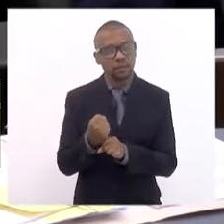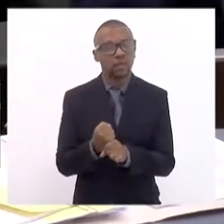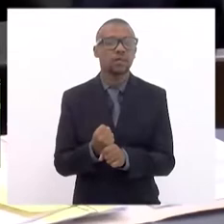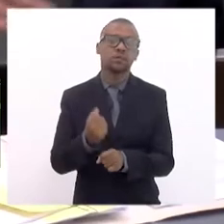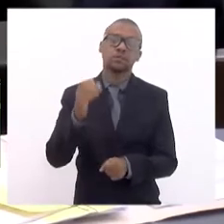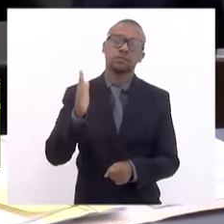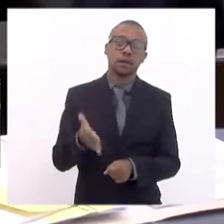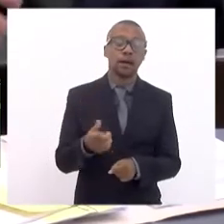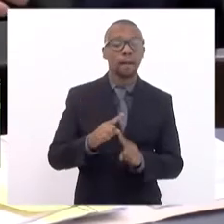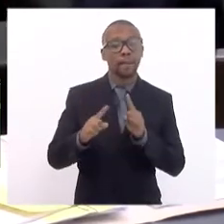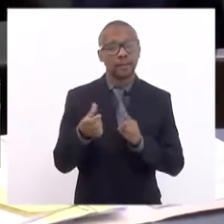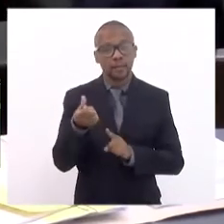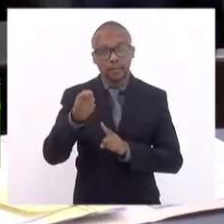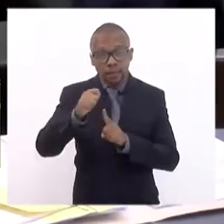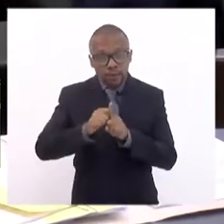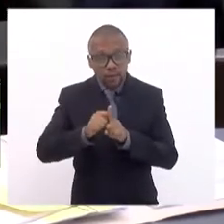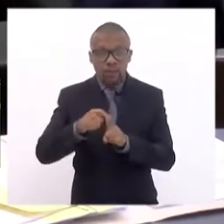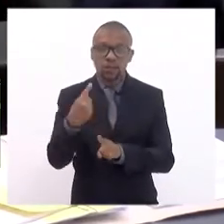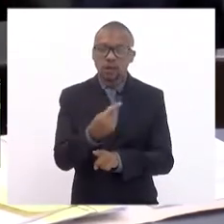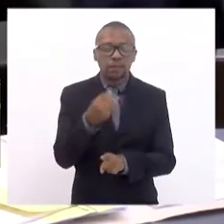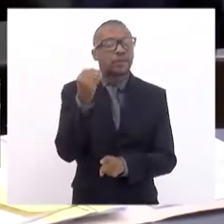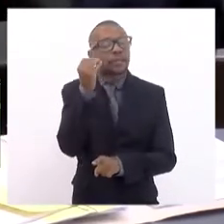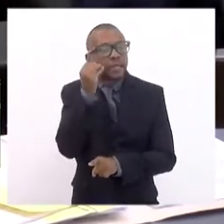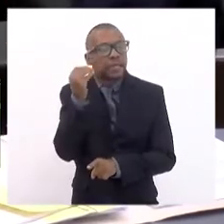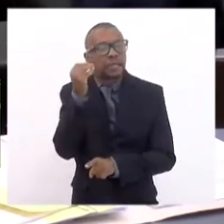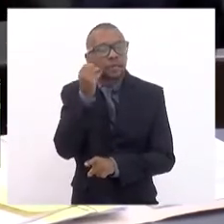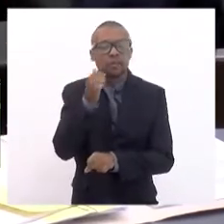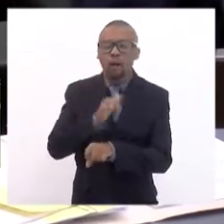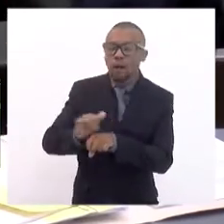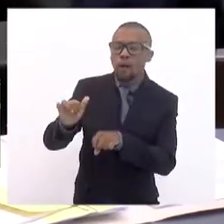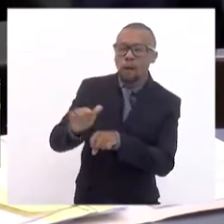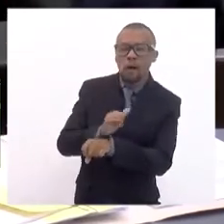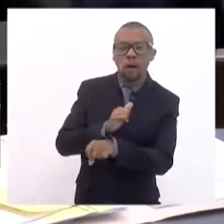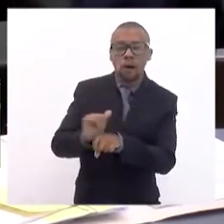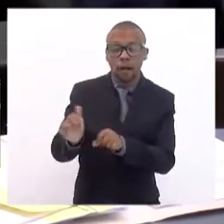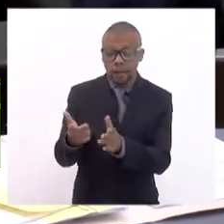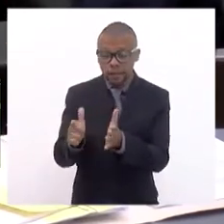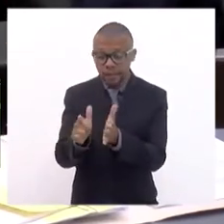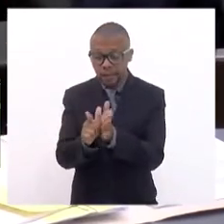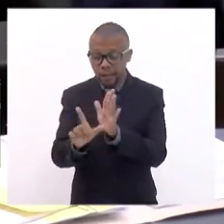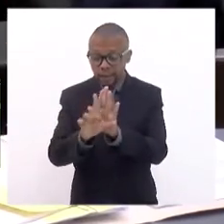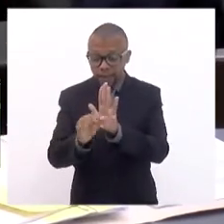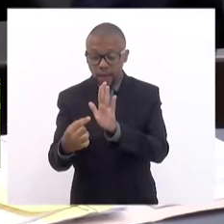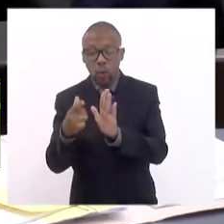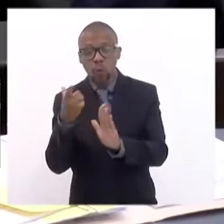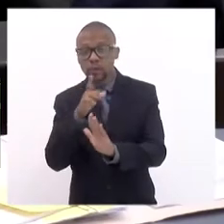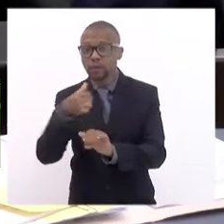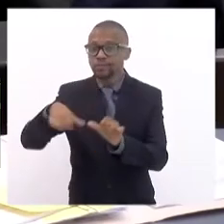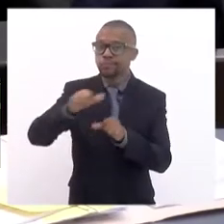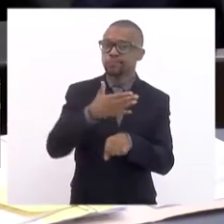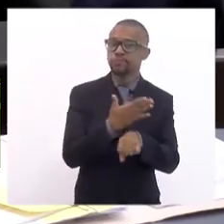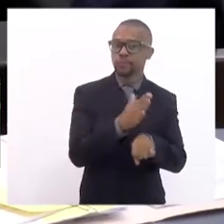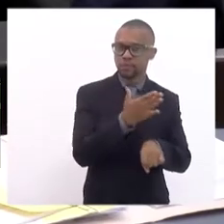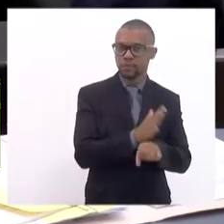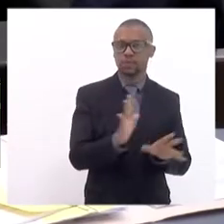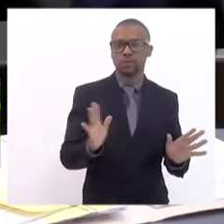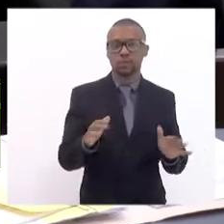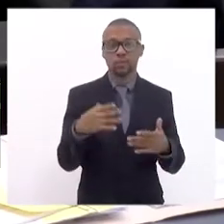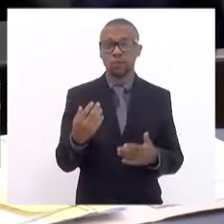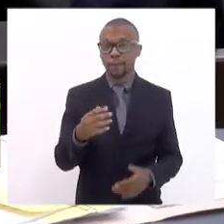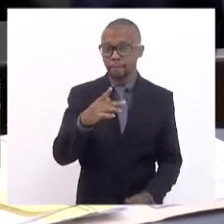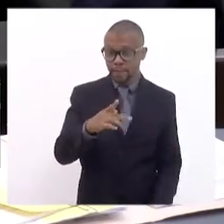há 6 meses que estamos tentando, né, fazer com que ela se torne uma realidade. A Procuradoria,